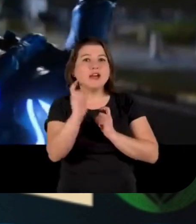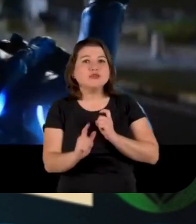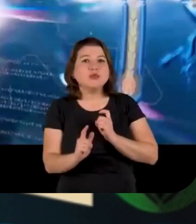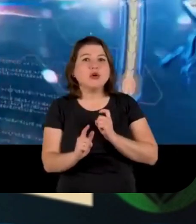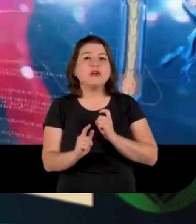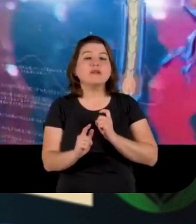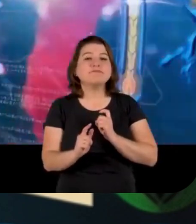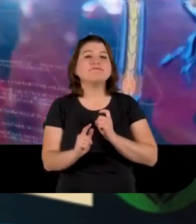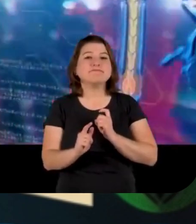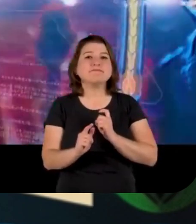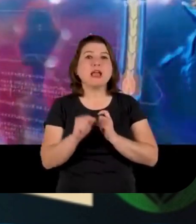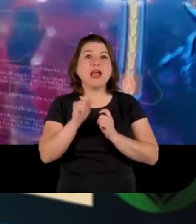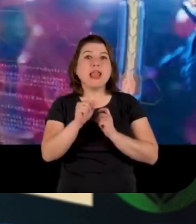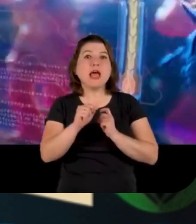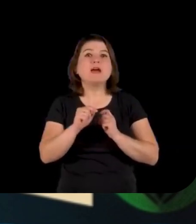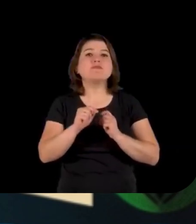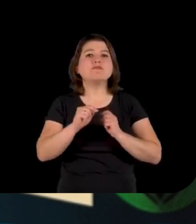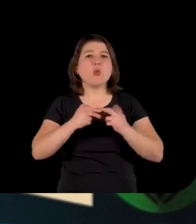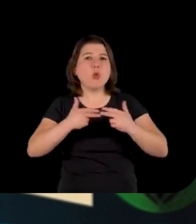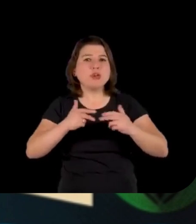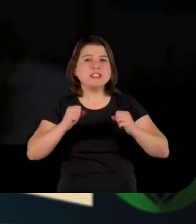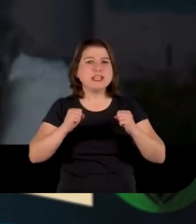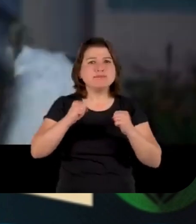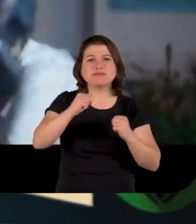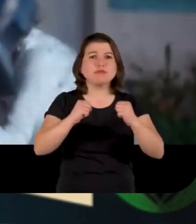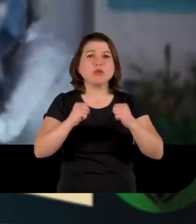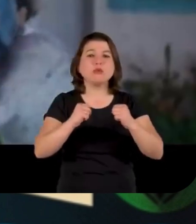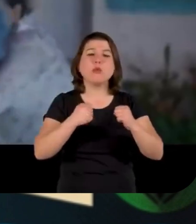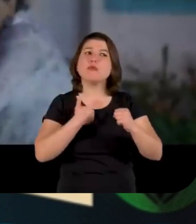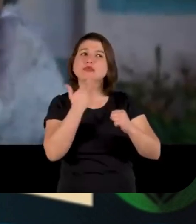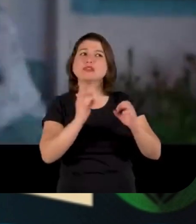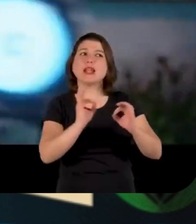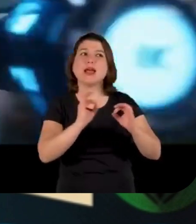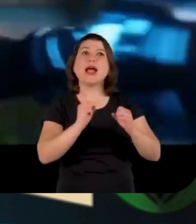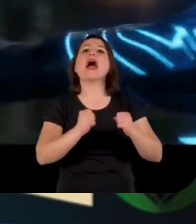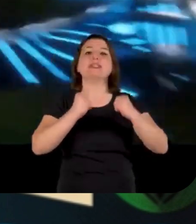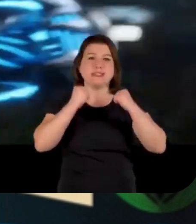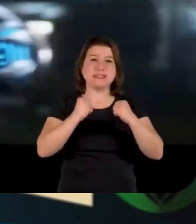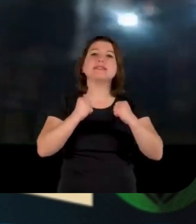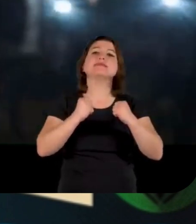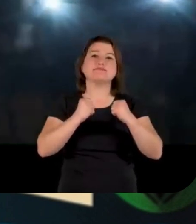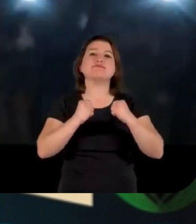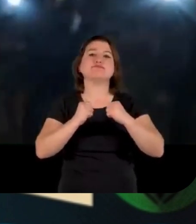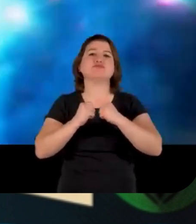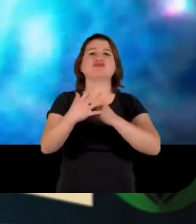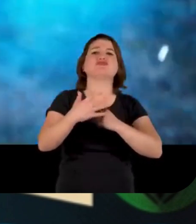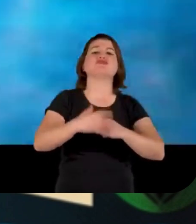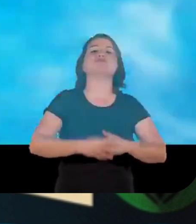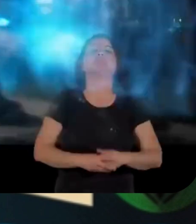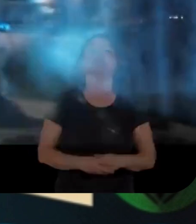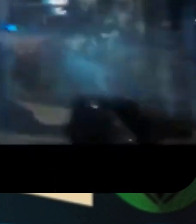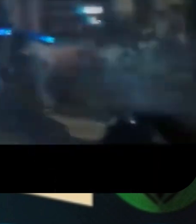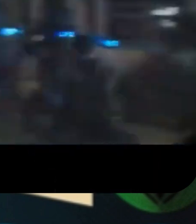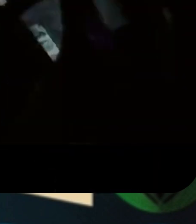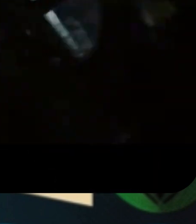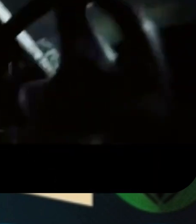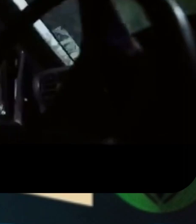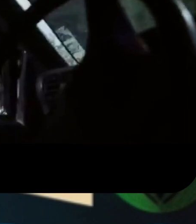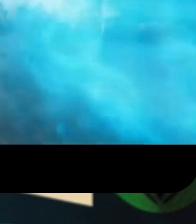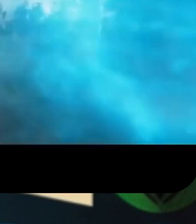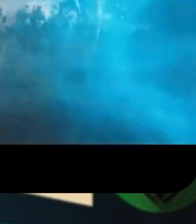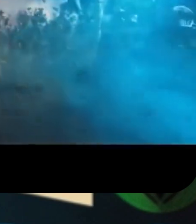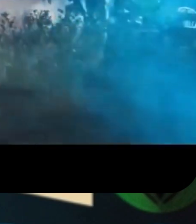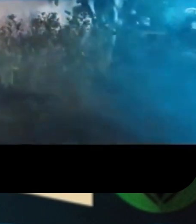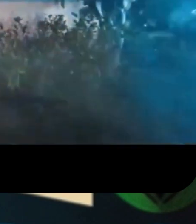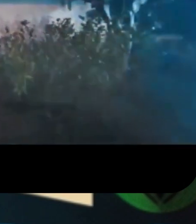que é o Besouro, que é a Kali, que ele fala Kali Kajá, agora eu não vou lembrar direito o nome. Kali Kajá